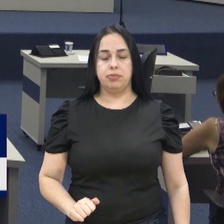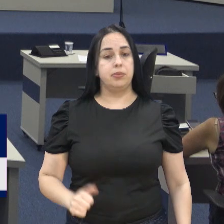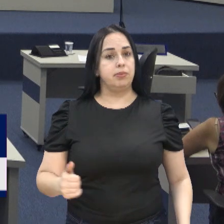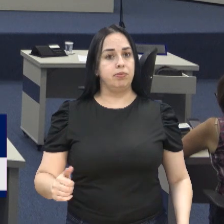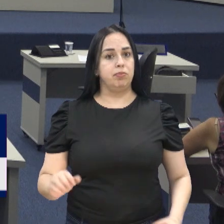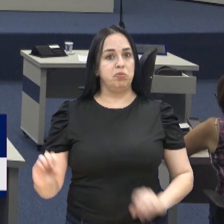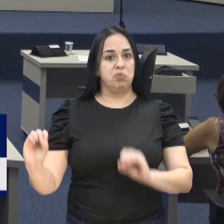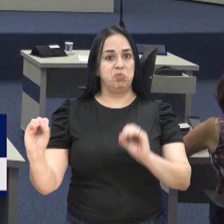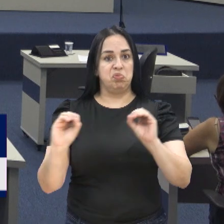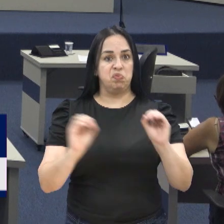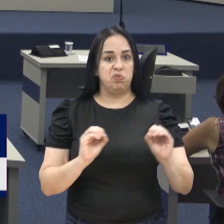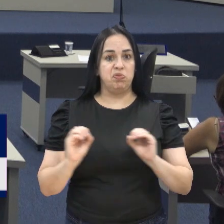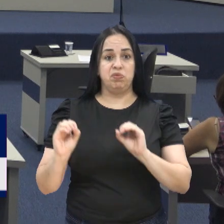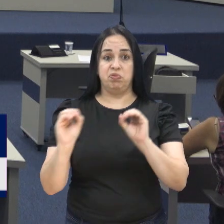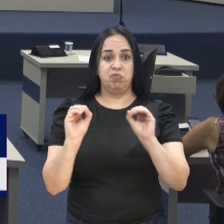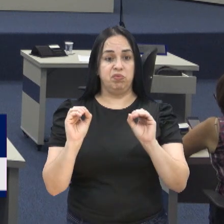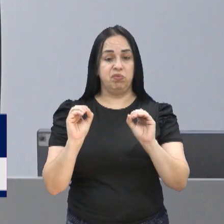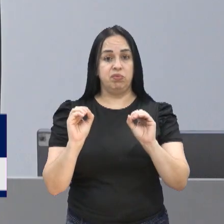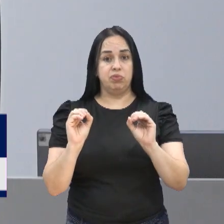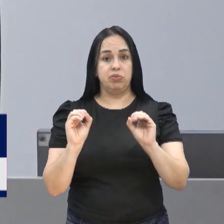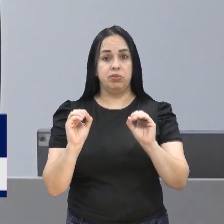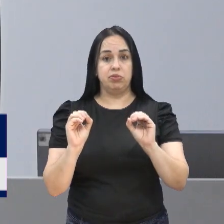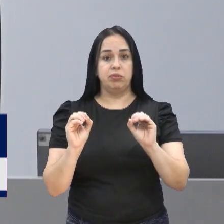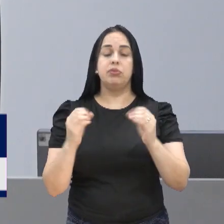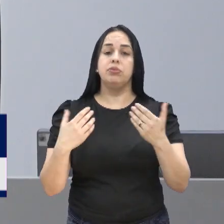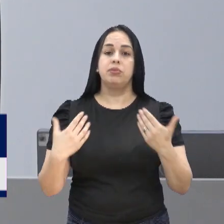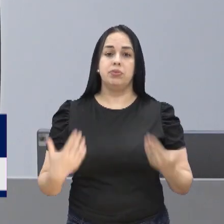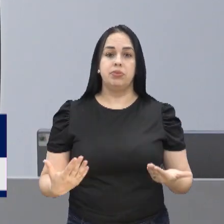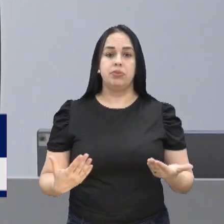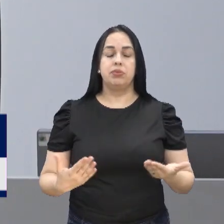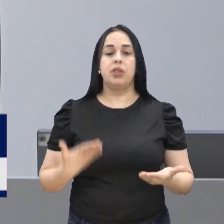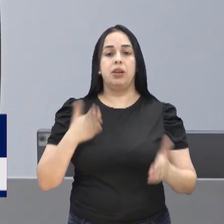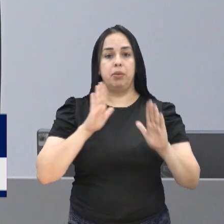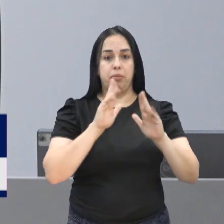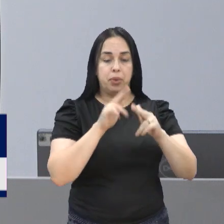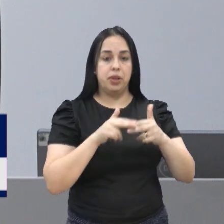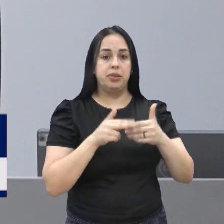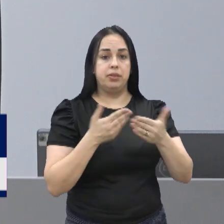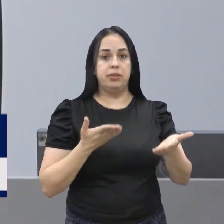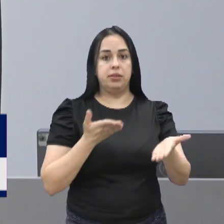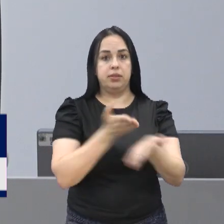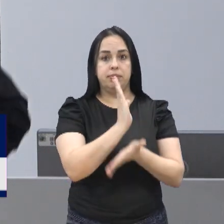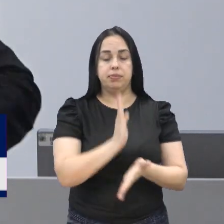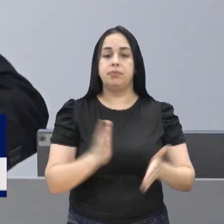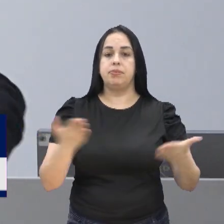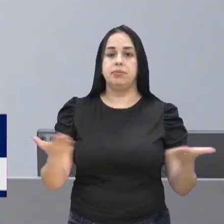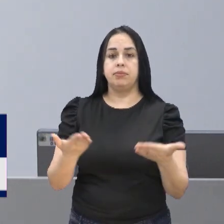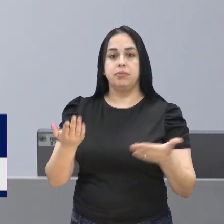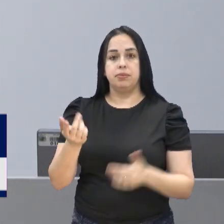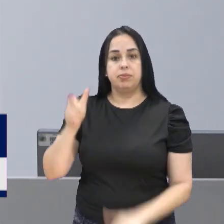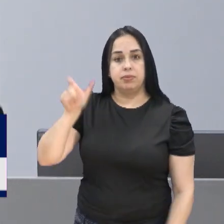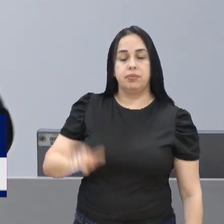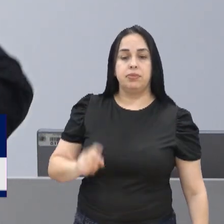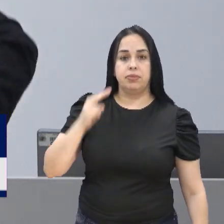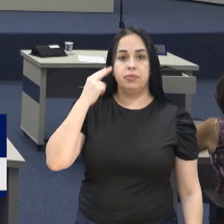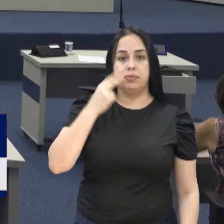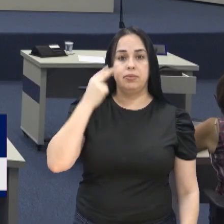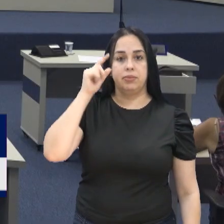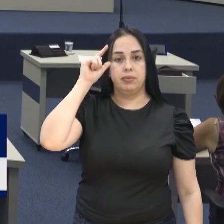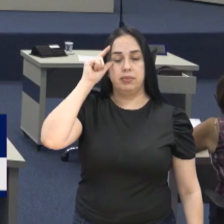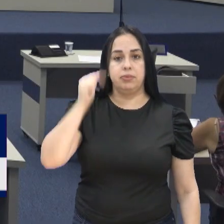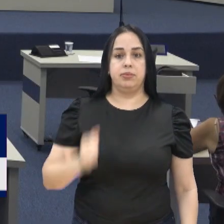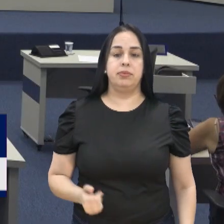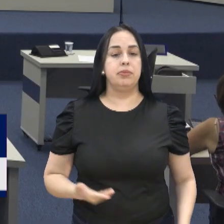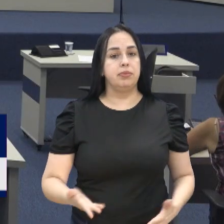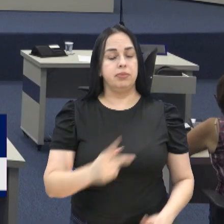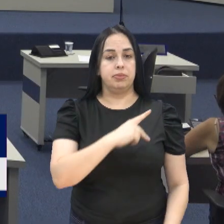Nenhum voto contrário, senhor presidente. Sem nenhum voto contrário, está aprovado por unanimidade. Questão de ordem, o vereador Lino Bispo. Senhor